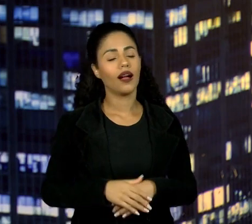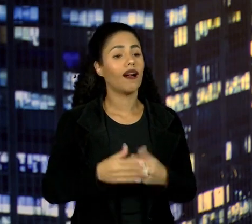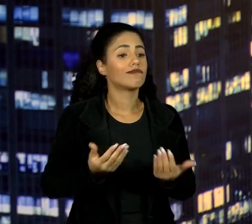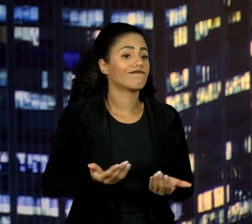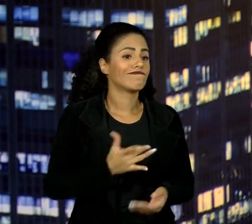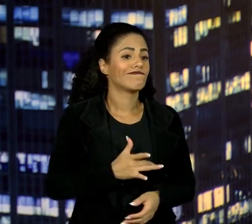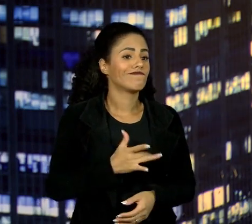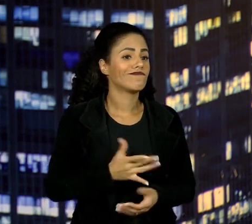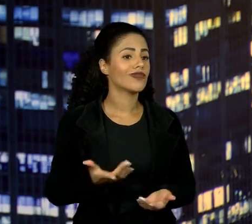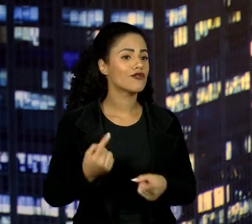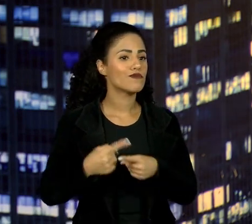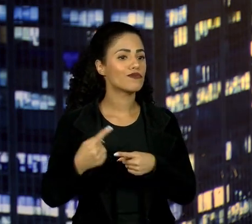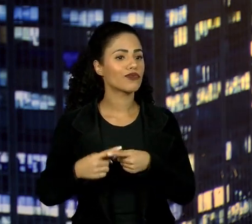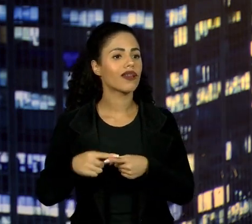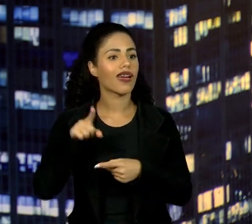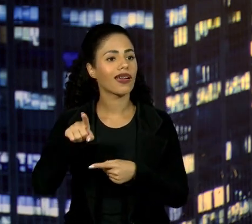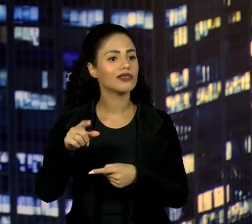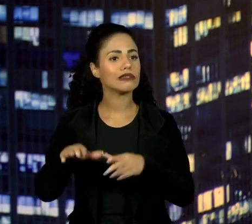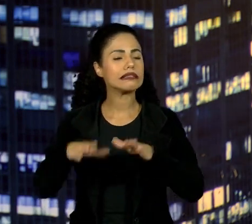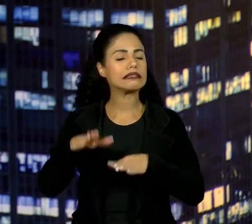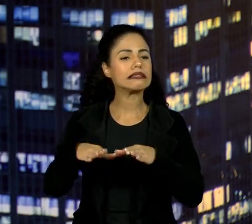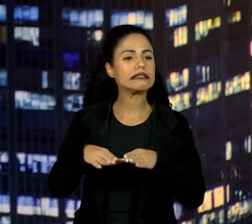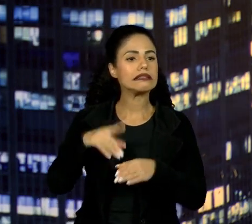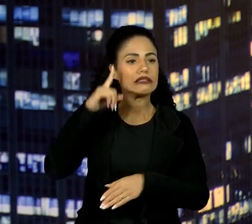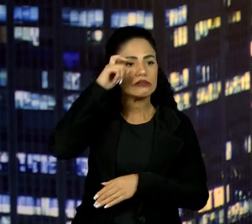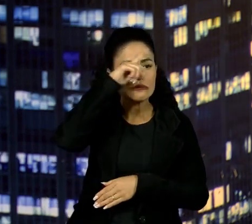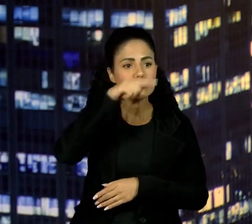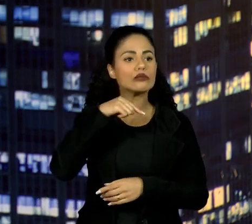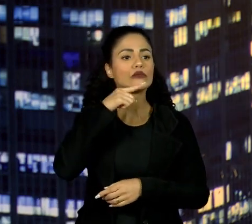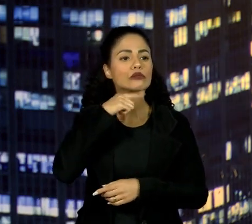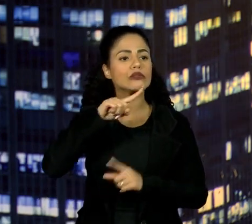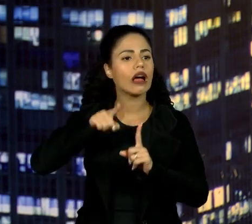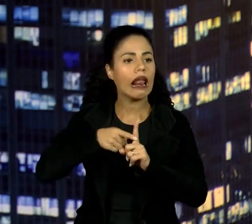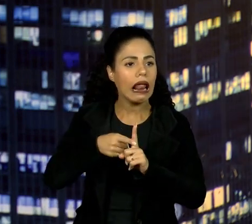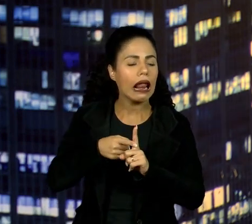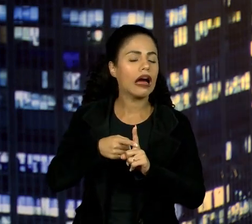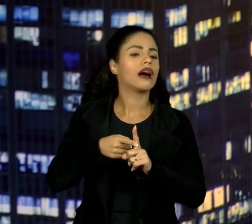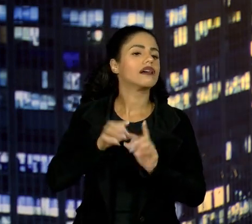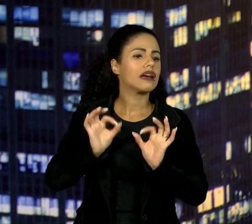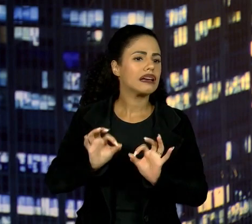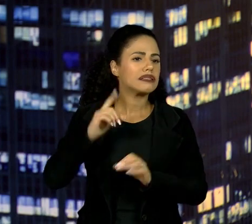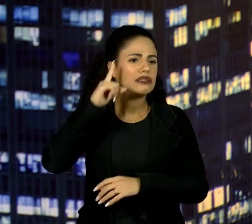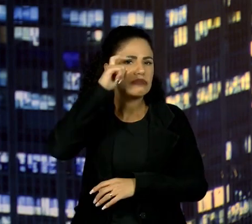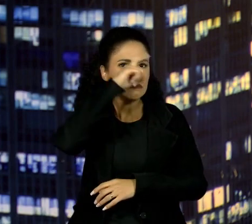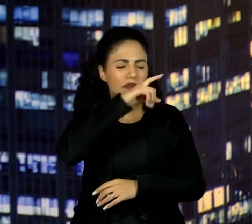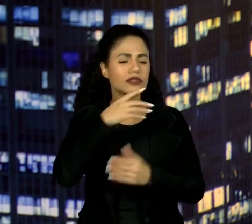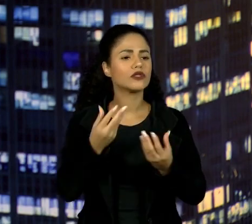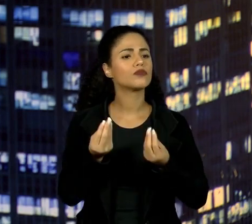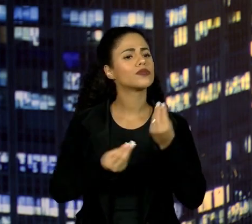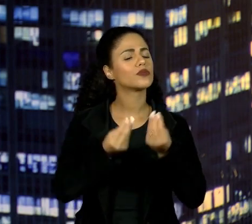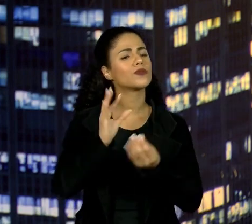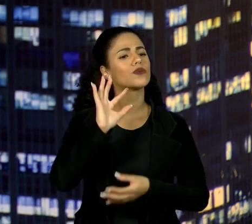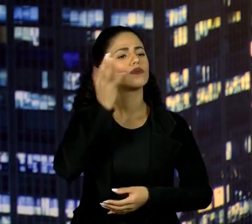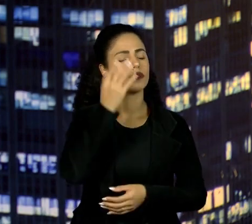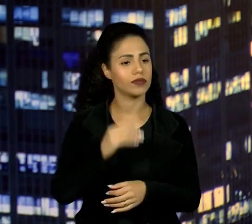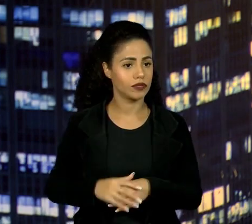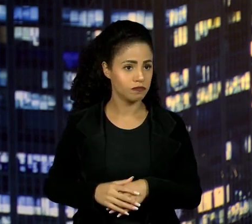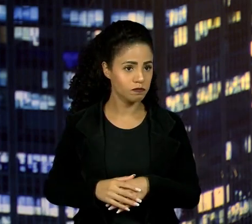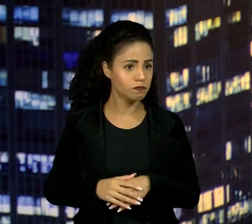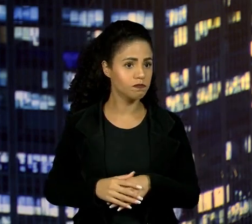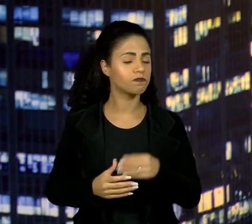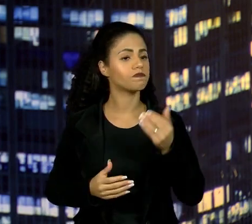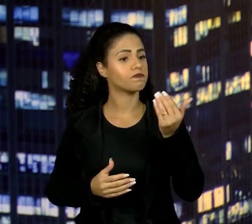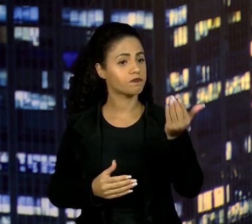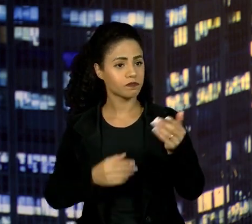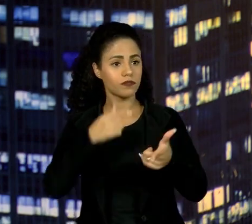né? Porque infertilidade é uma doença, né? Sim, e doença requer tratamento, não é um luxo, né? Engravidar não é um luxo. Doutora Thaís, a senhora trabalha